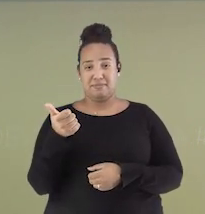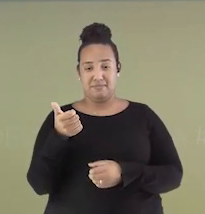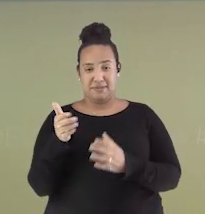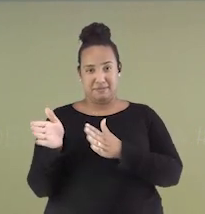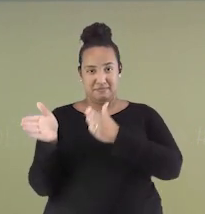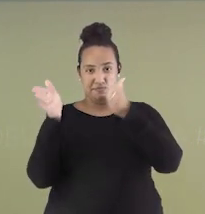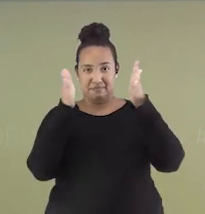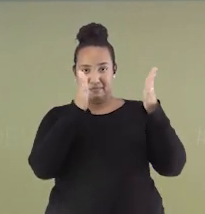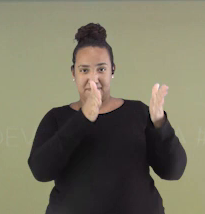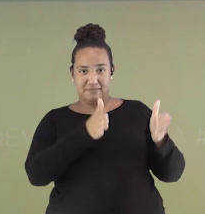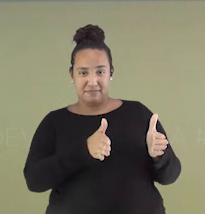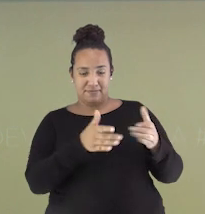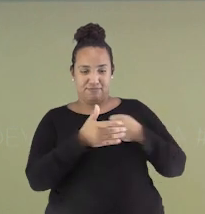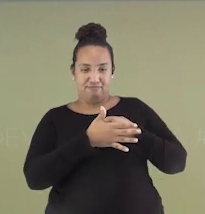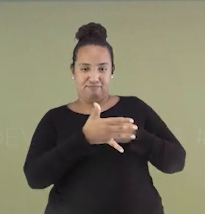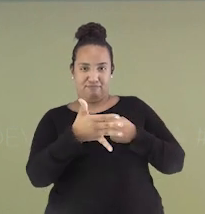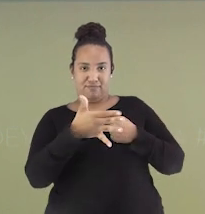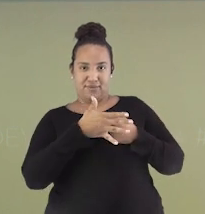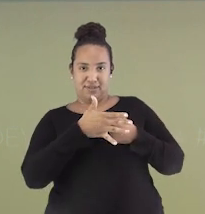cantor faz o au